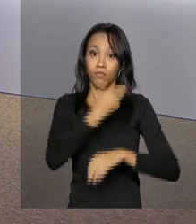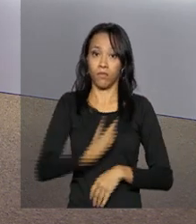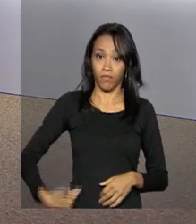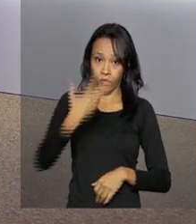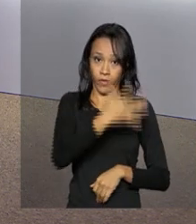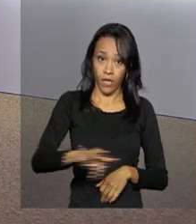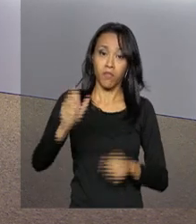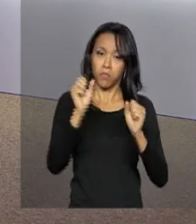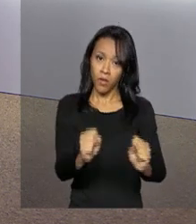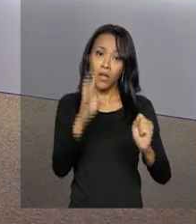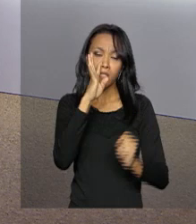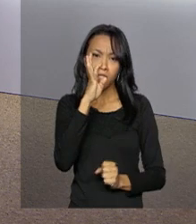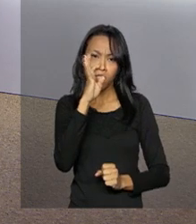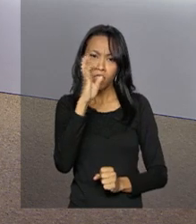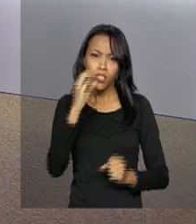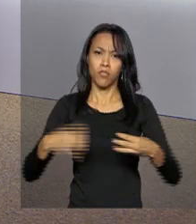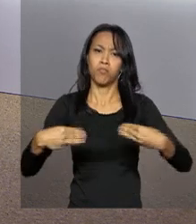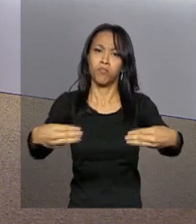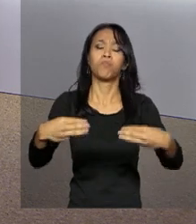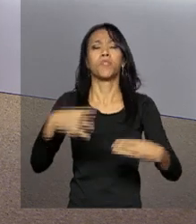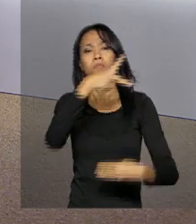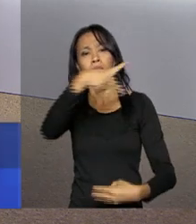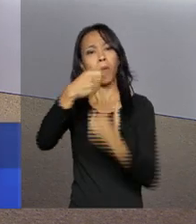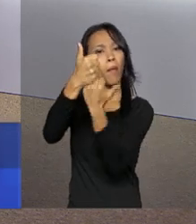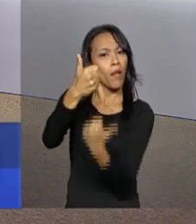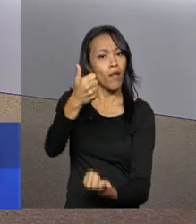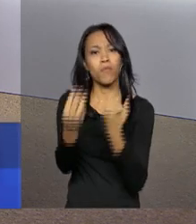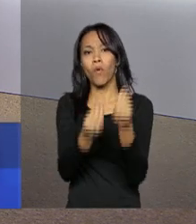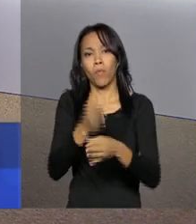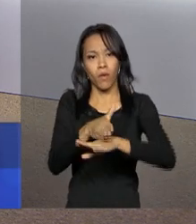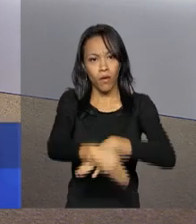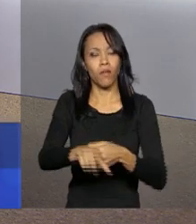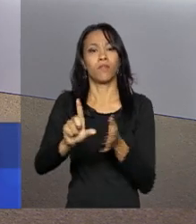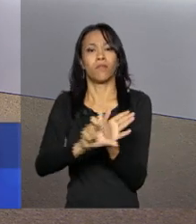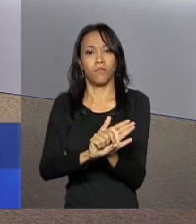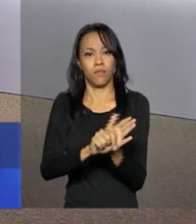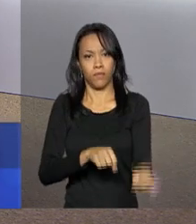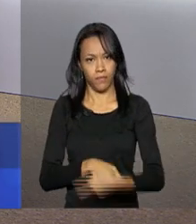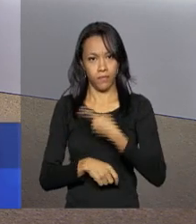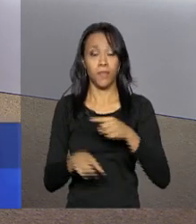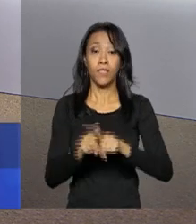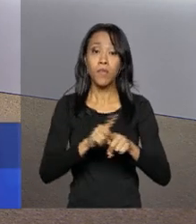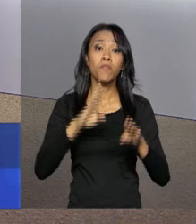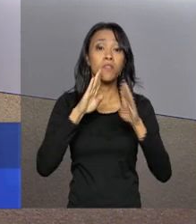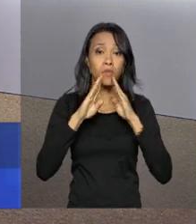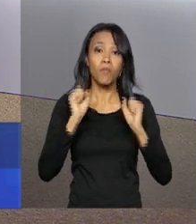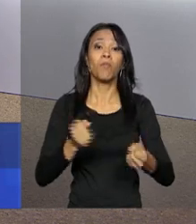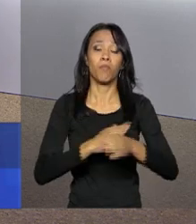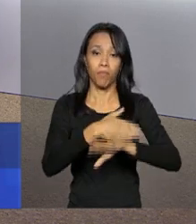Federal acompanha as novidades do executivo Federal também nas nossas redes sociais twittter.com tvbr e